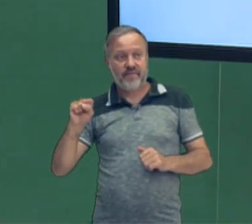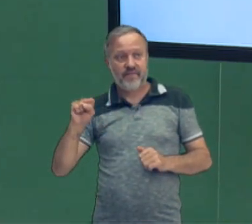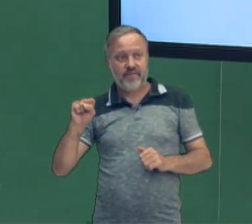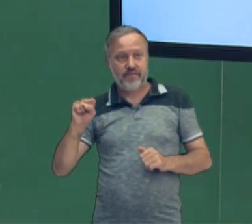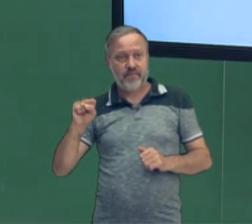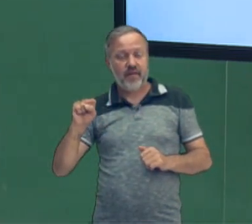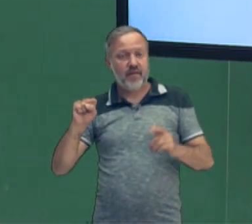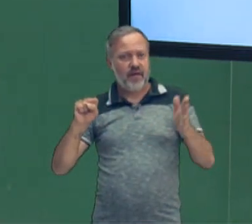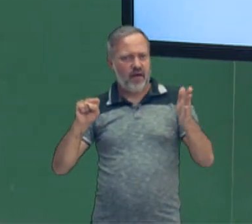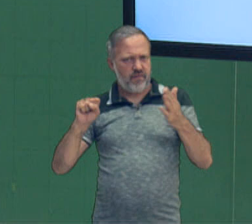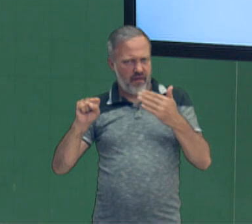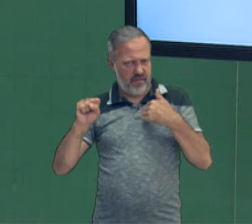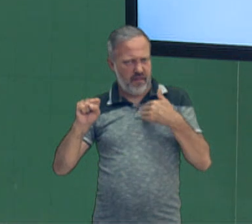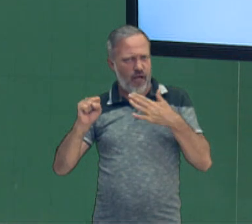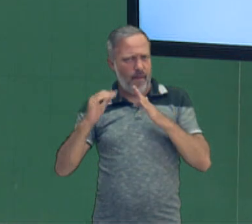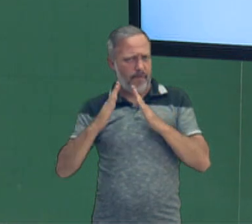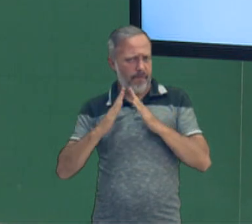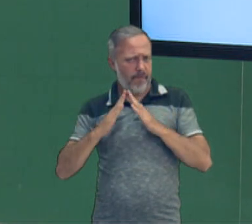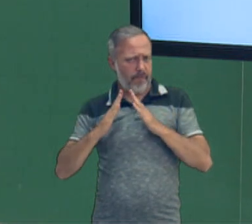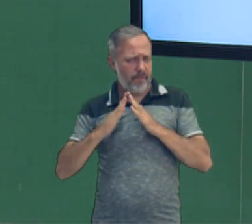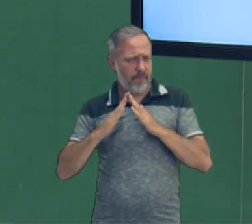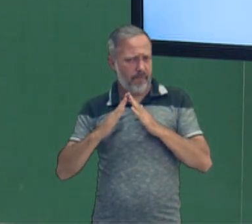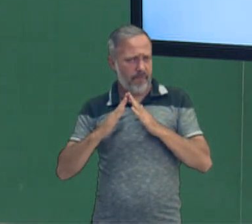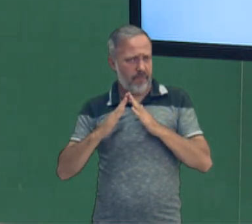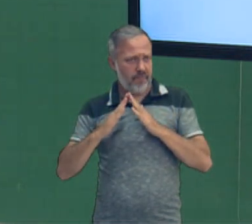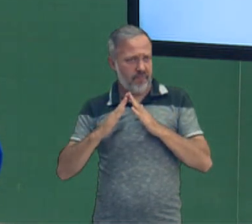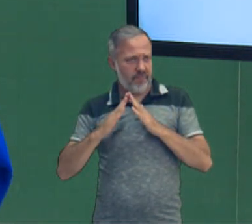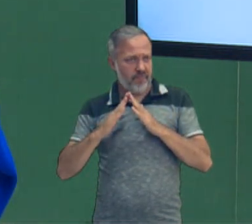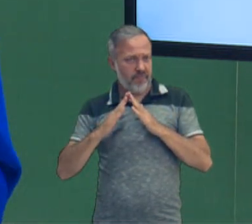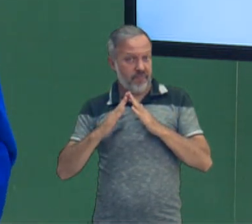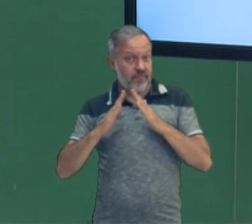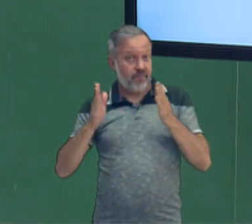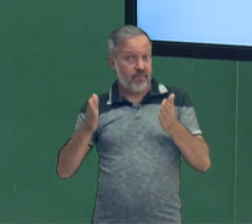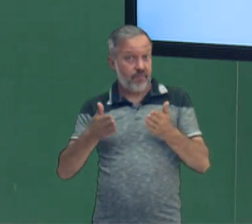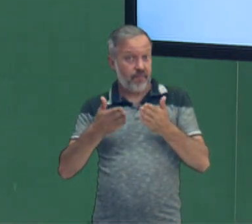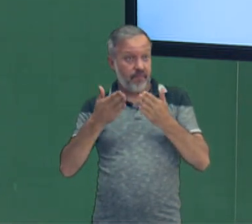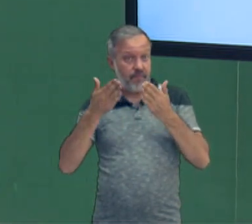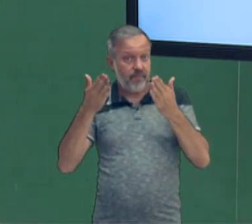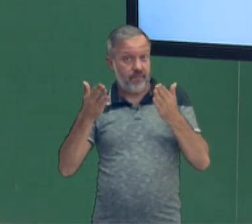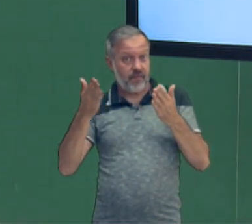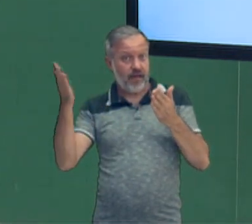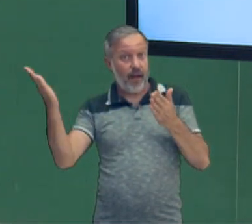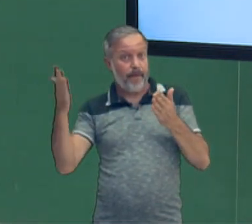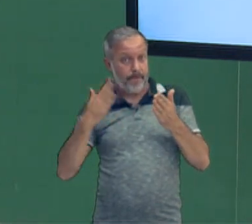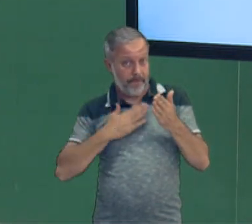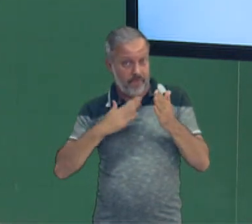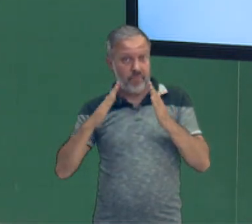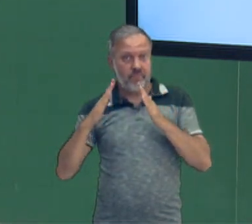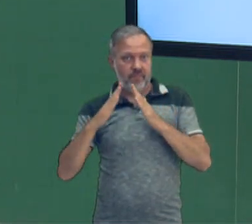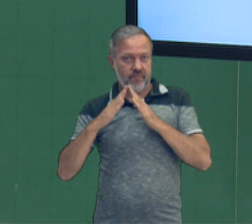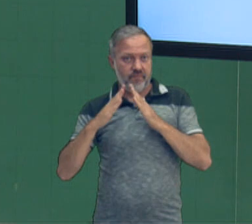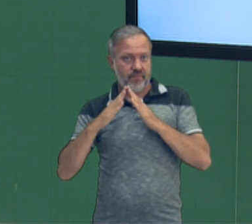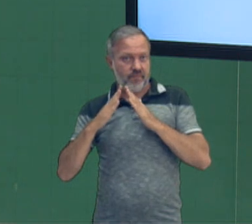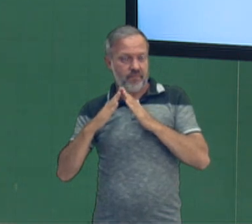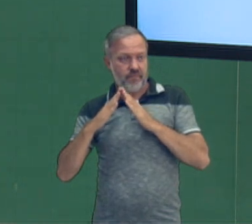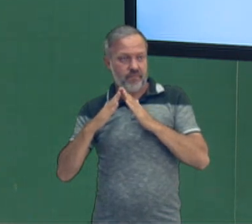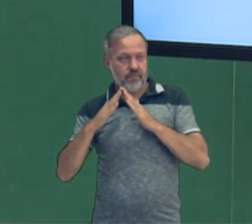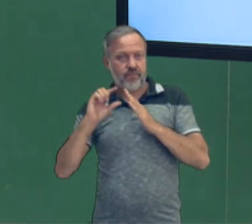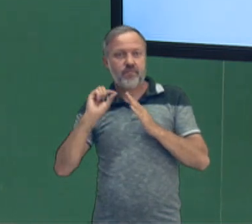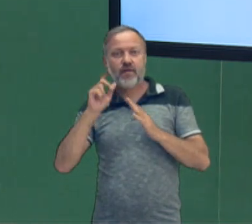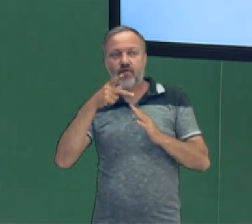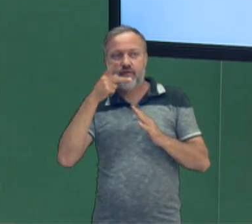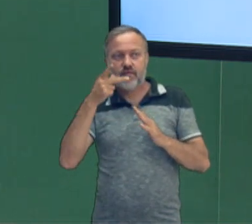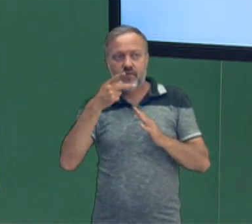A sogra vai vir na minha casa lá um bom tempo. Quando ela vai vir para a minha casa, está chegando na minha casa, o que eu vou